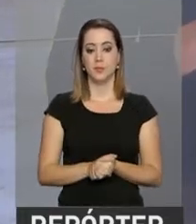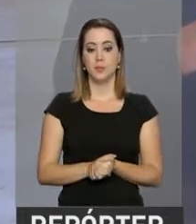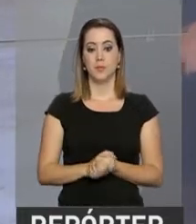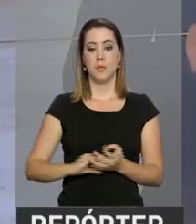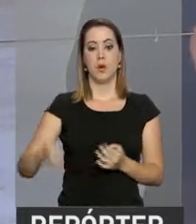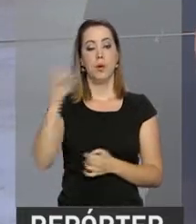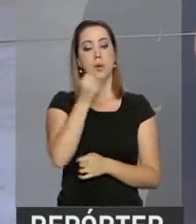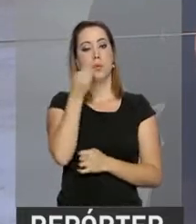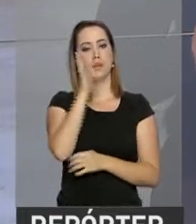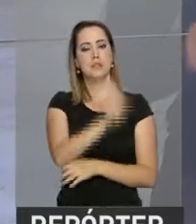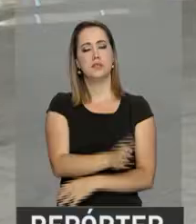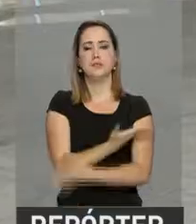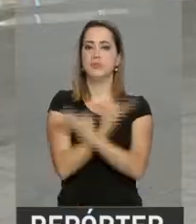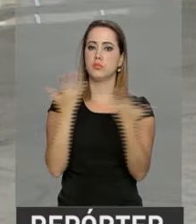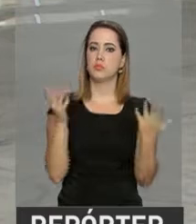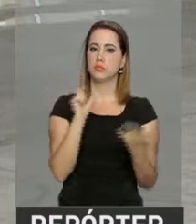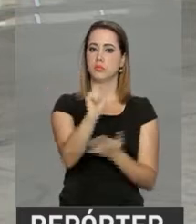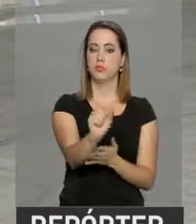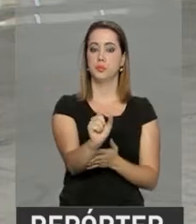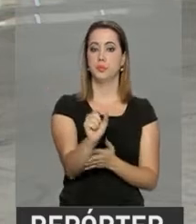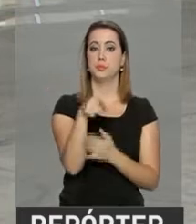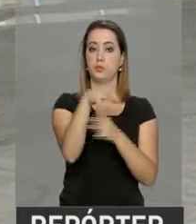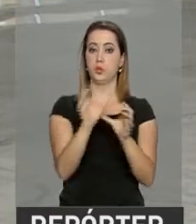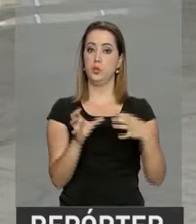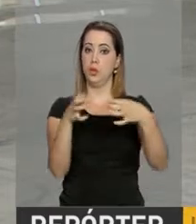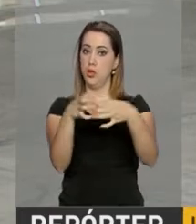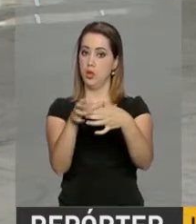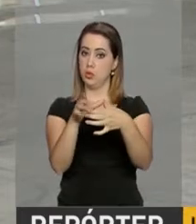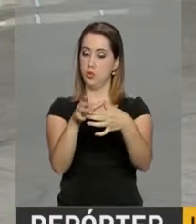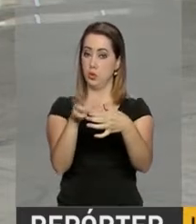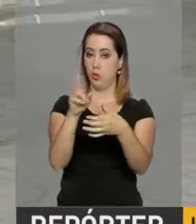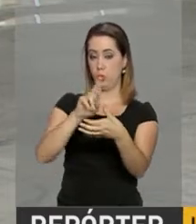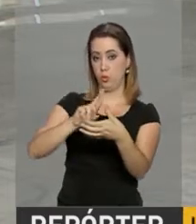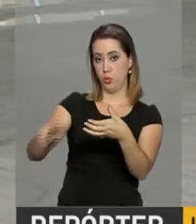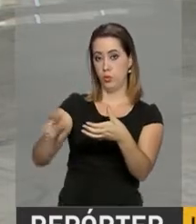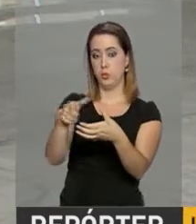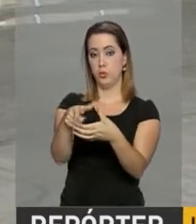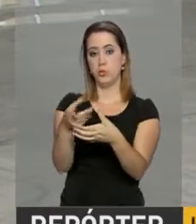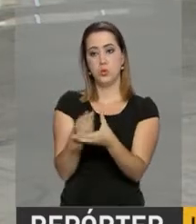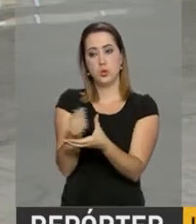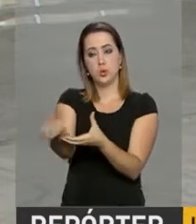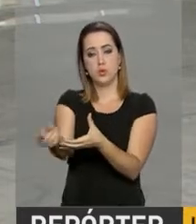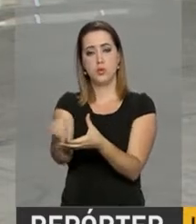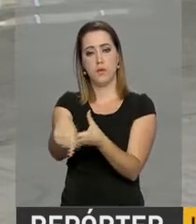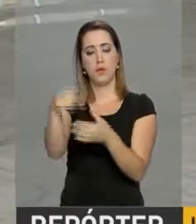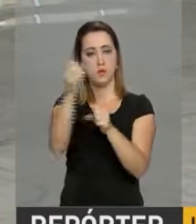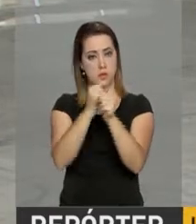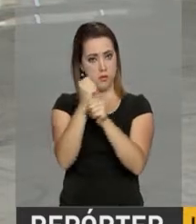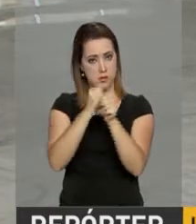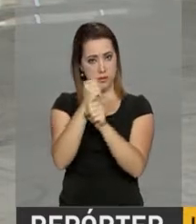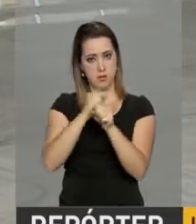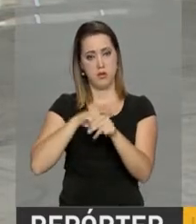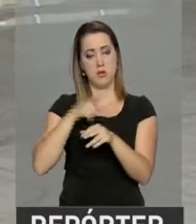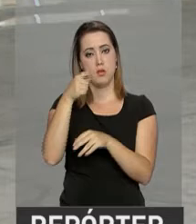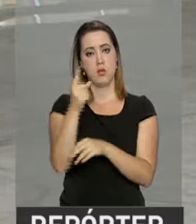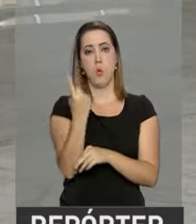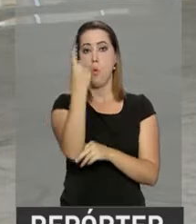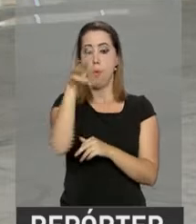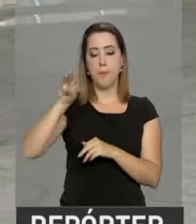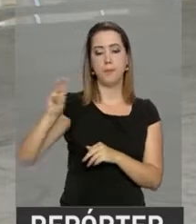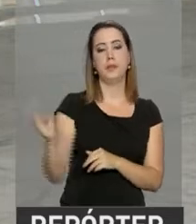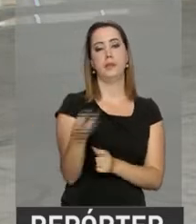josé luis boa tarde boa tarde a todos esse último lote de restituições do imposto de renda de 2016 vai contemplar um